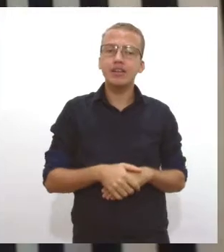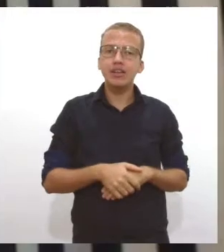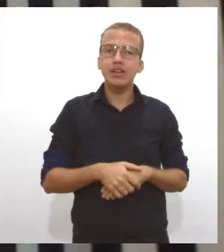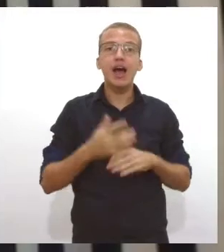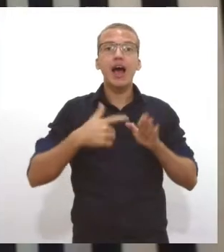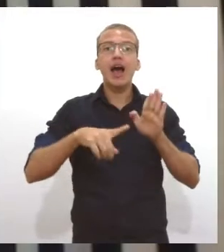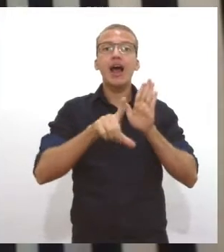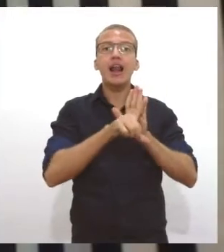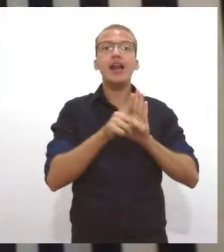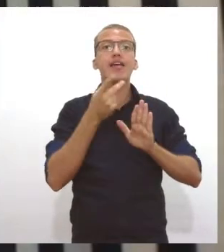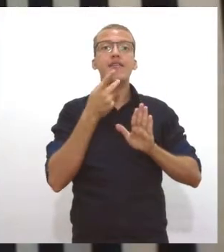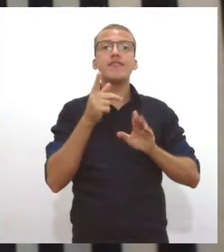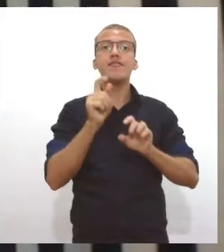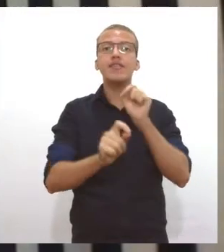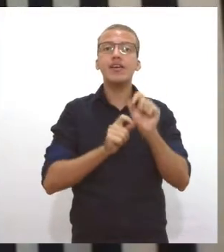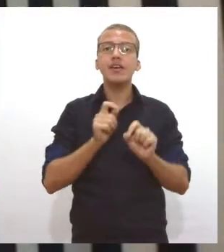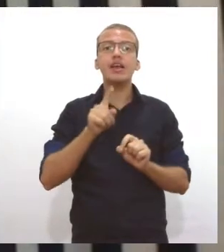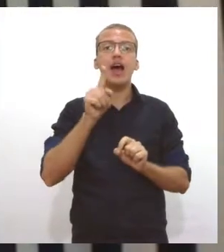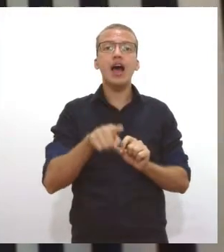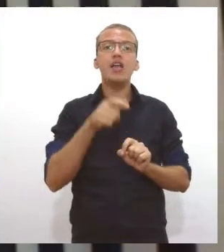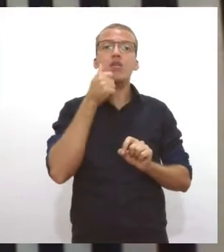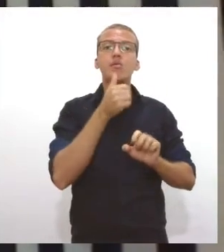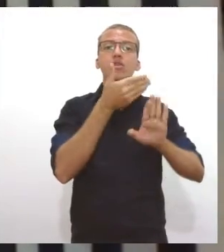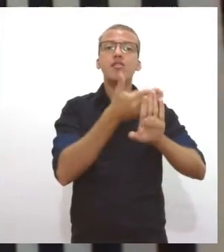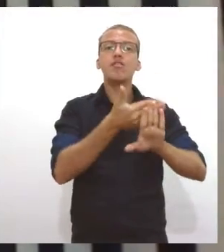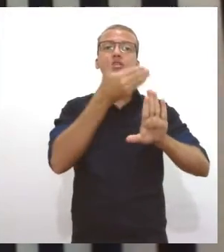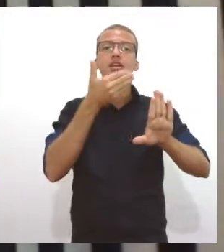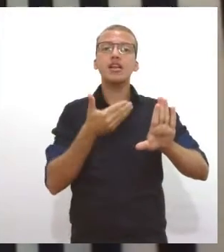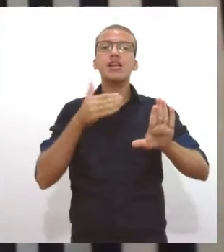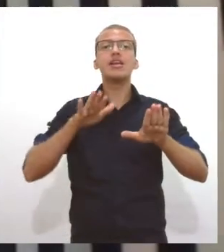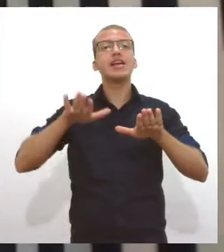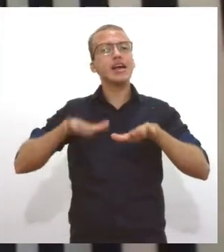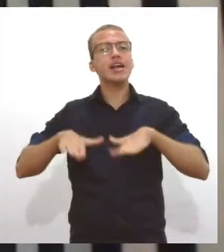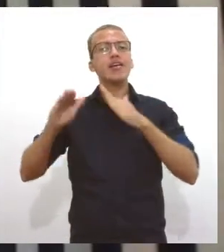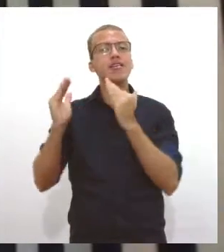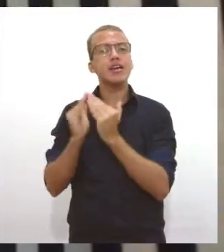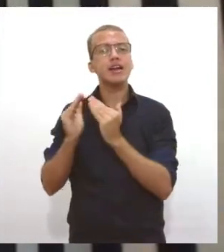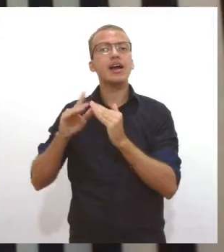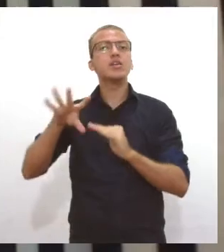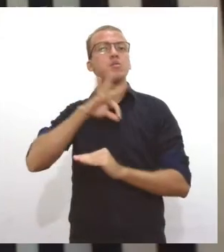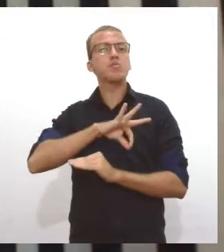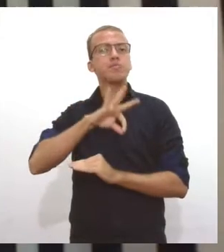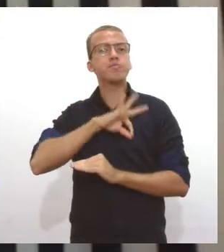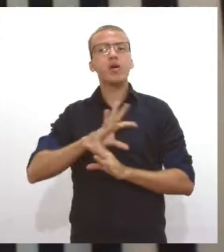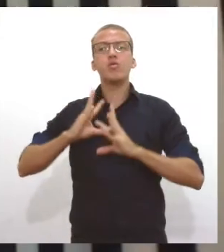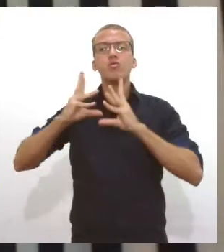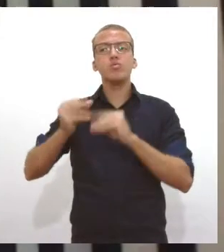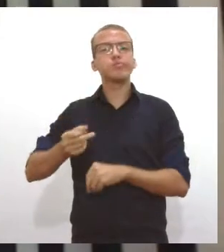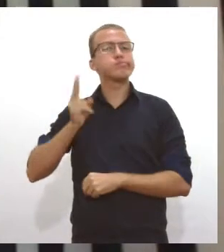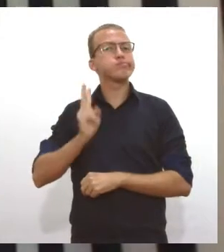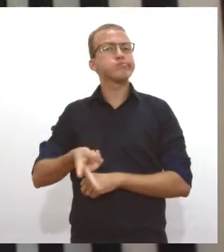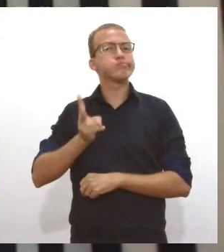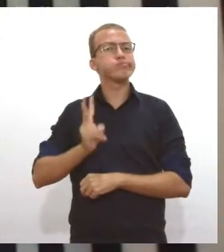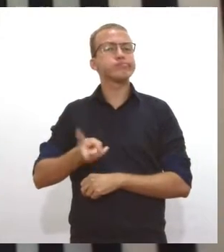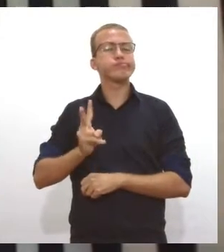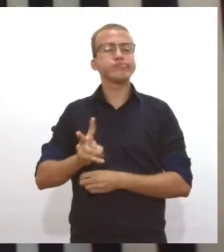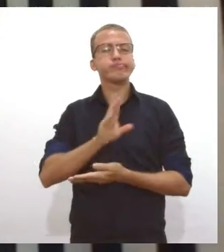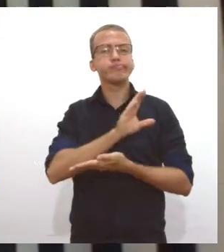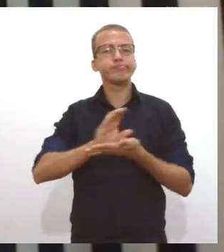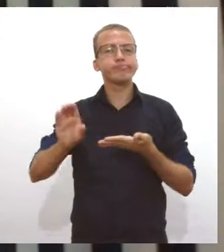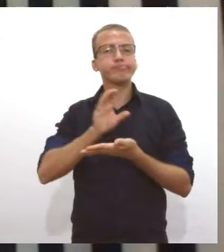muito clara as mulheres são afastadas com seu salário integral e o aço é entre governo e